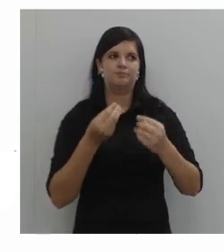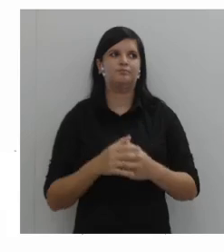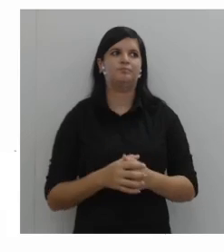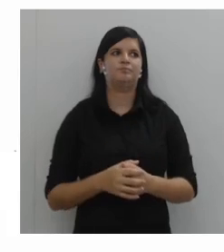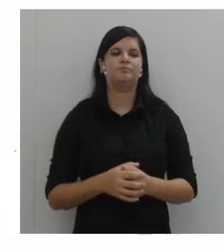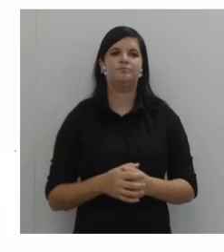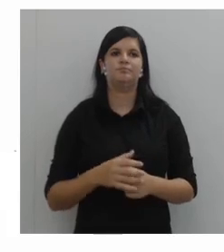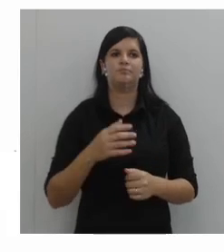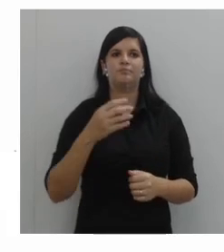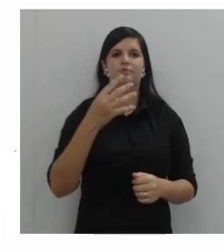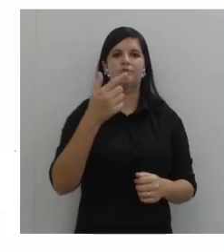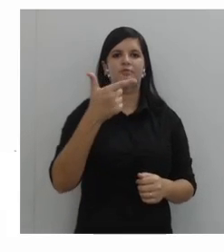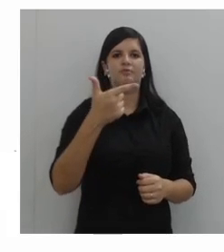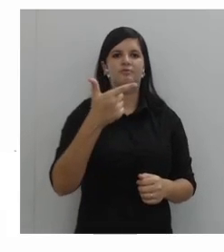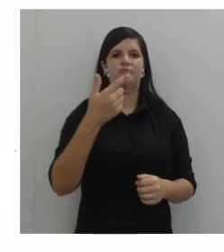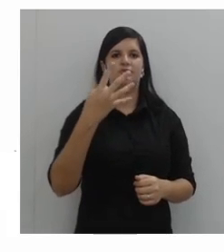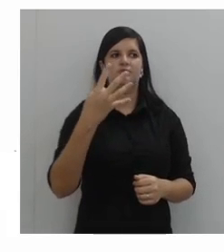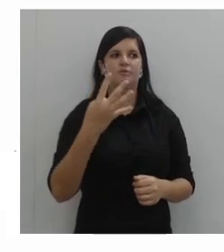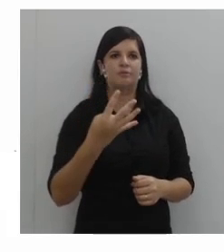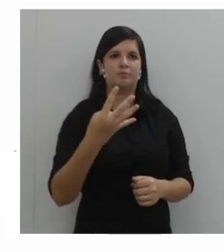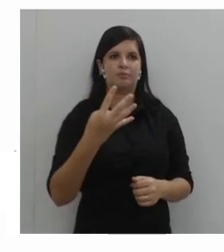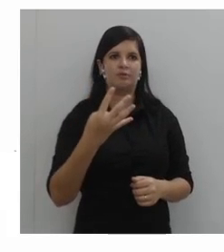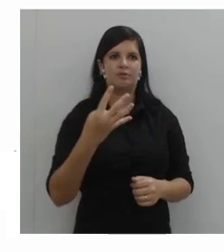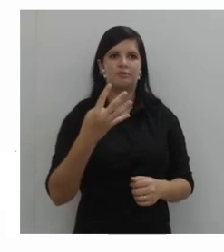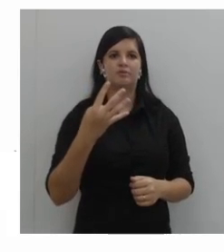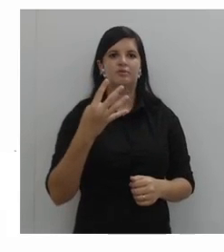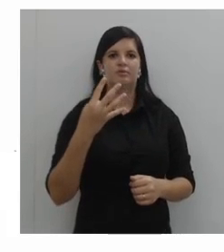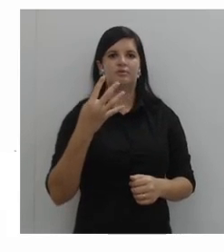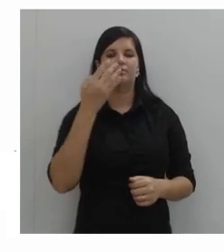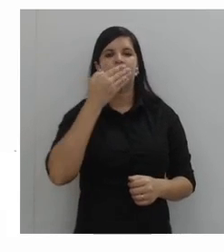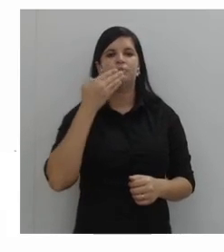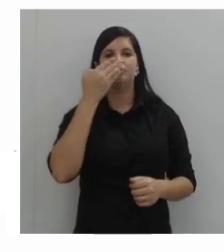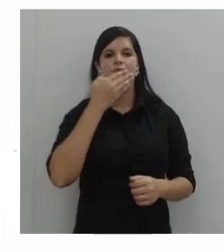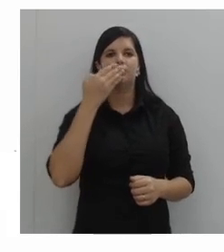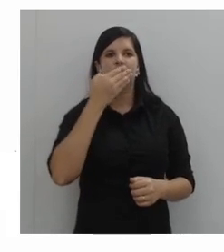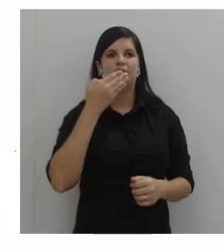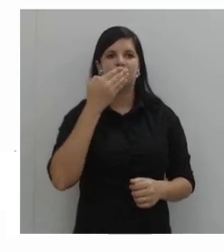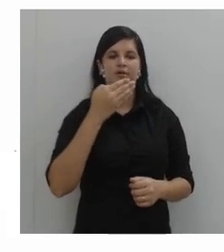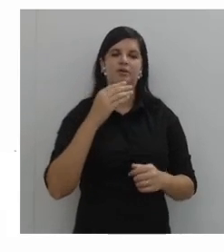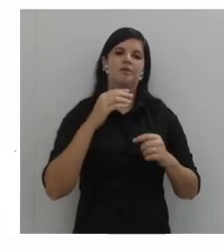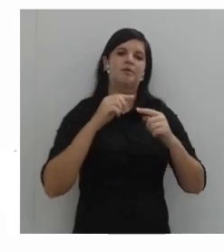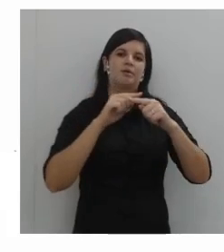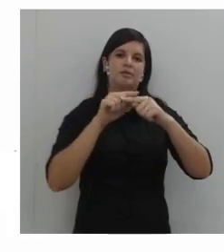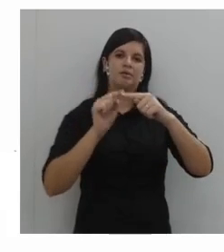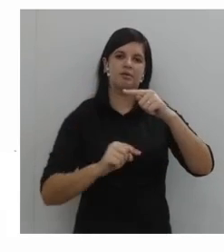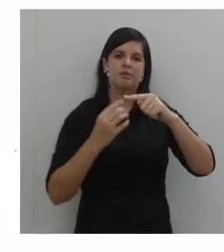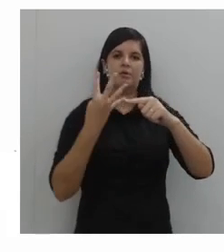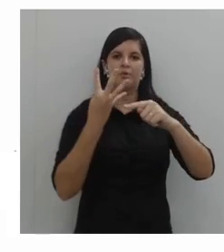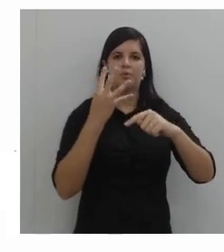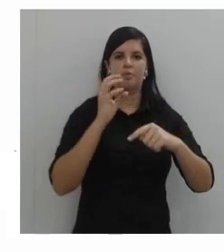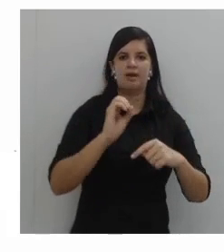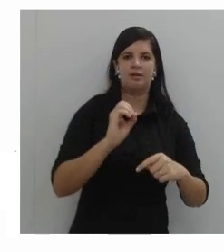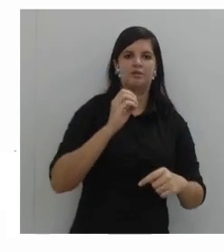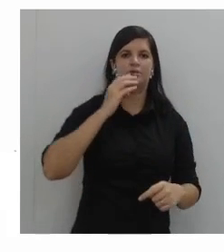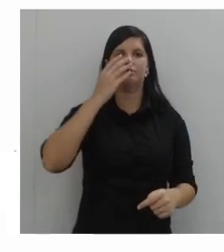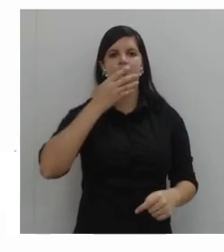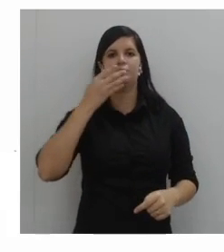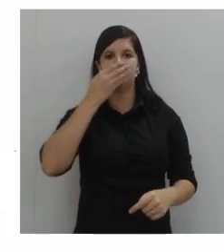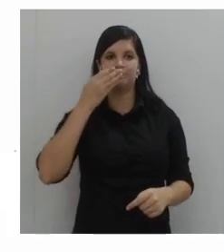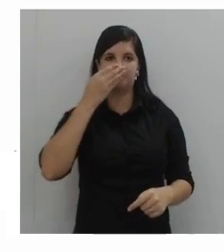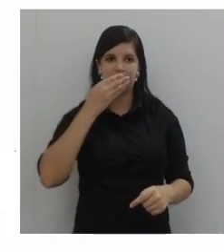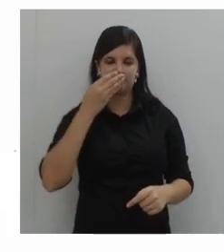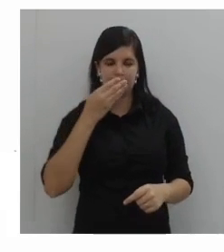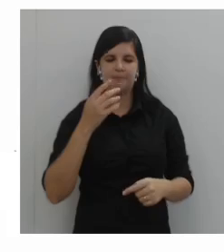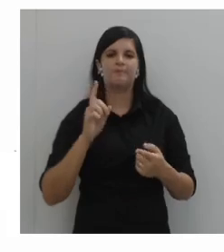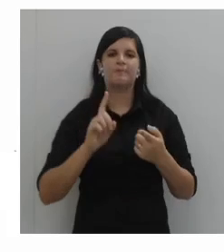que 24 kg de açúcar está para 40 kg de doce,